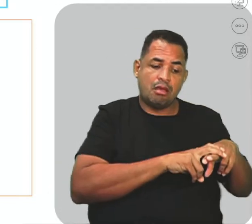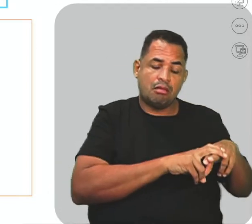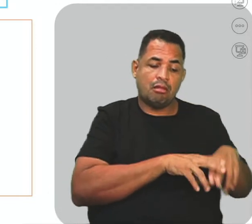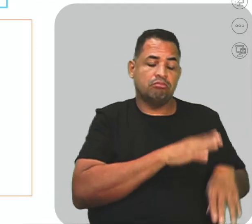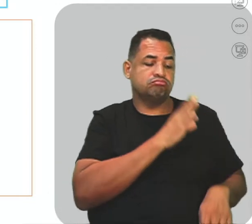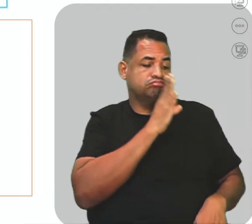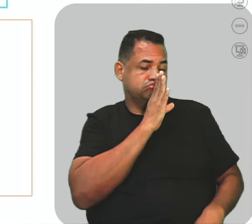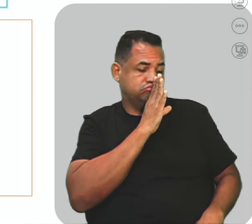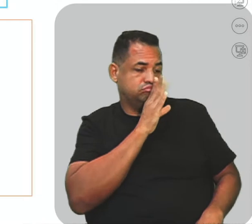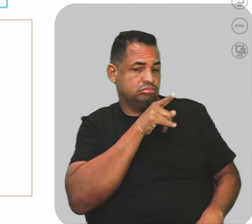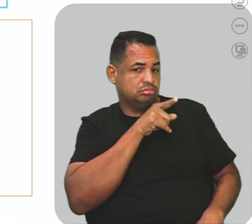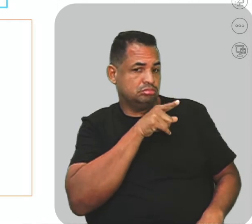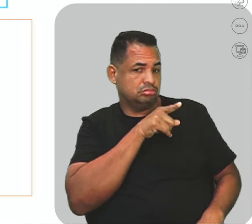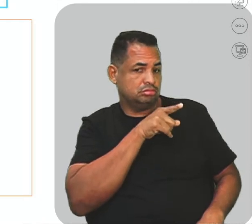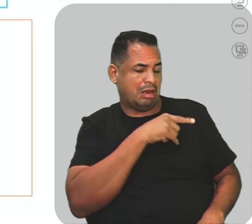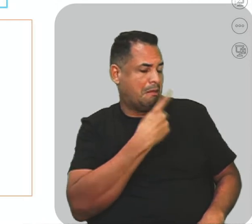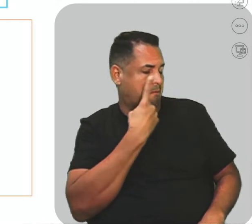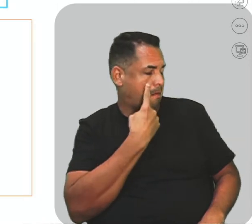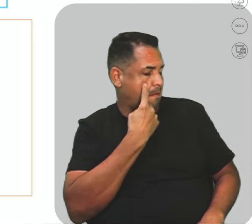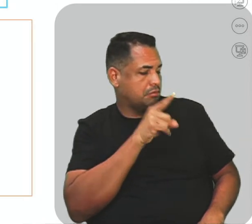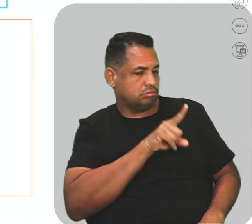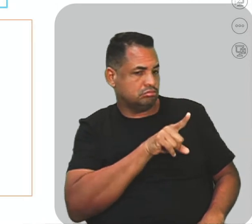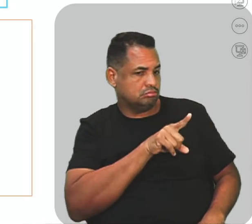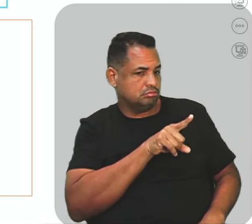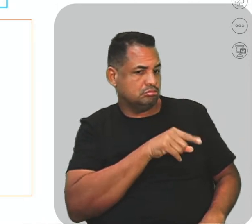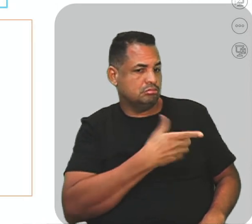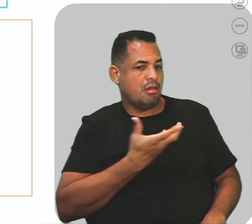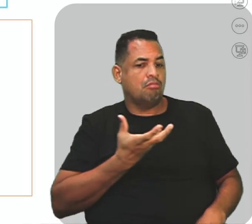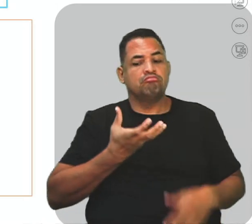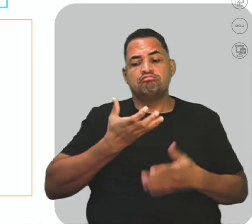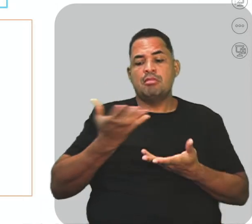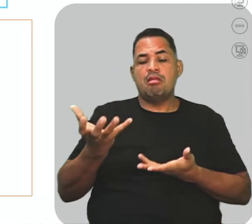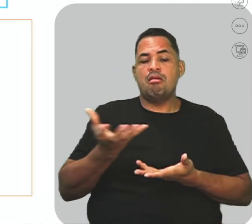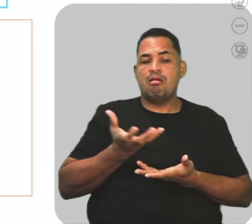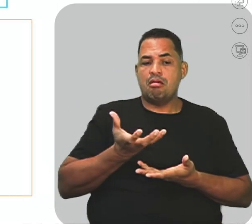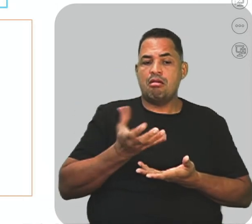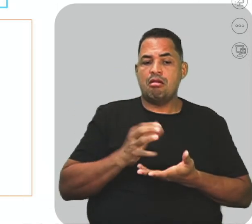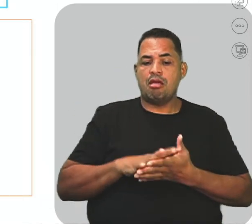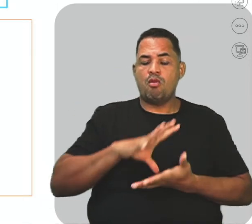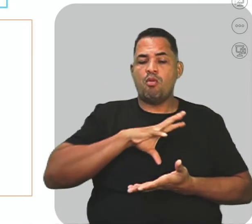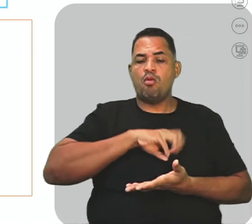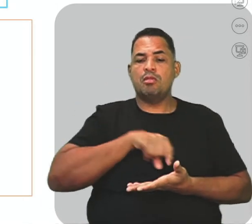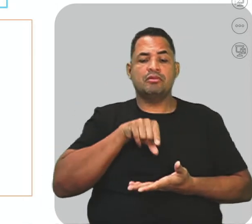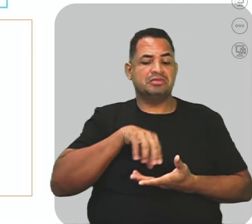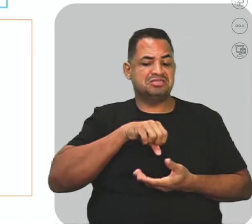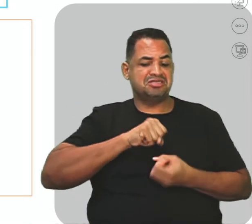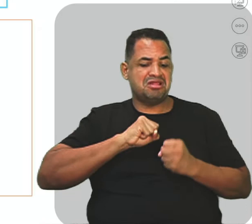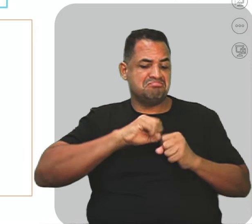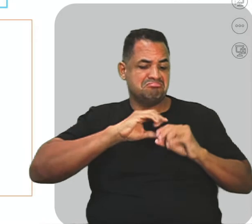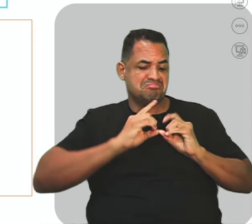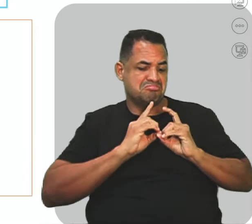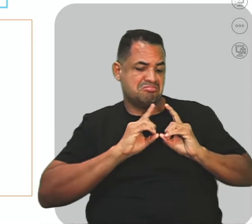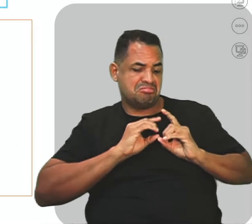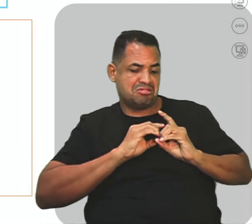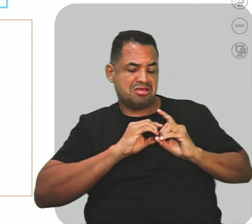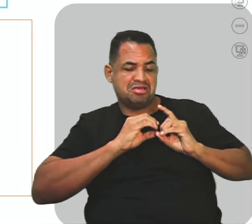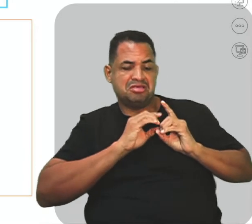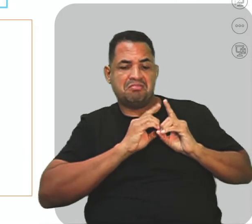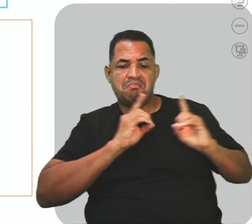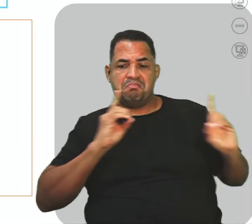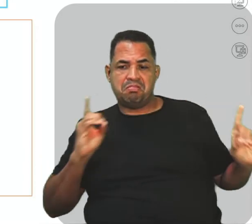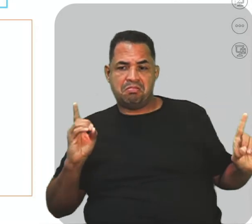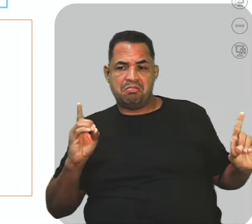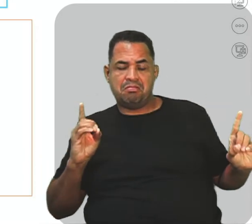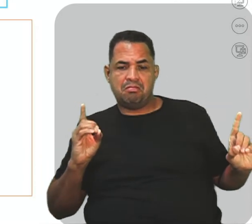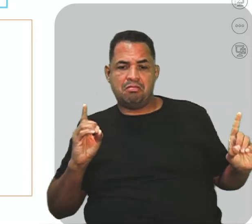calada e vê se não chora. Ela quis um amor que um dia você jogou fora. Pela fé,